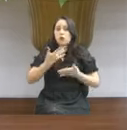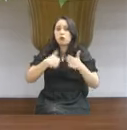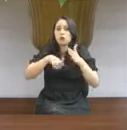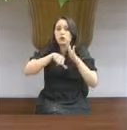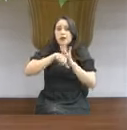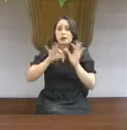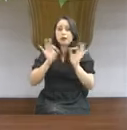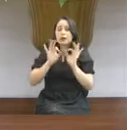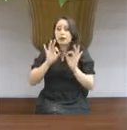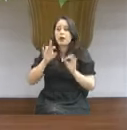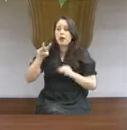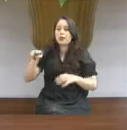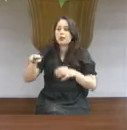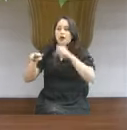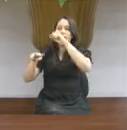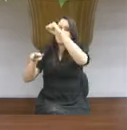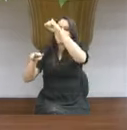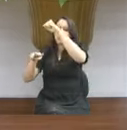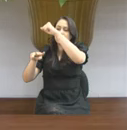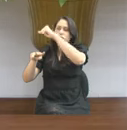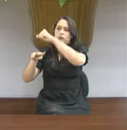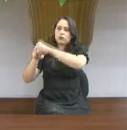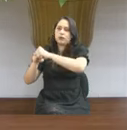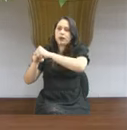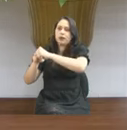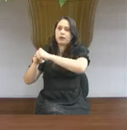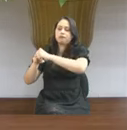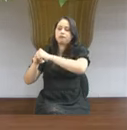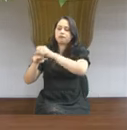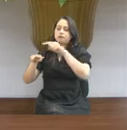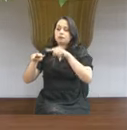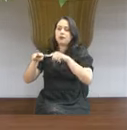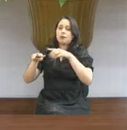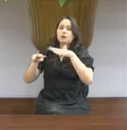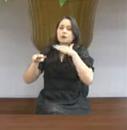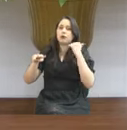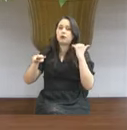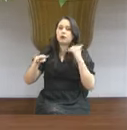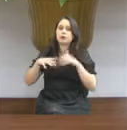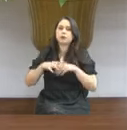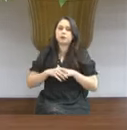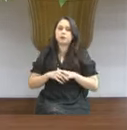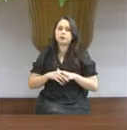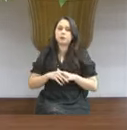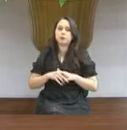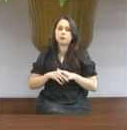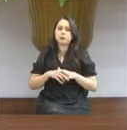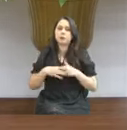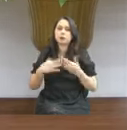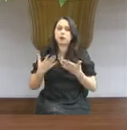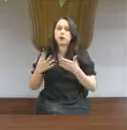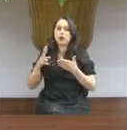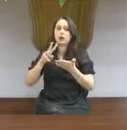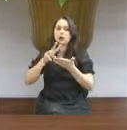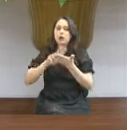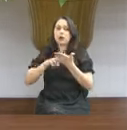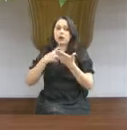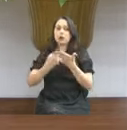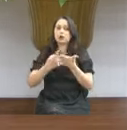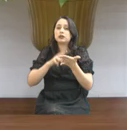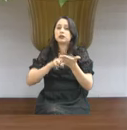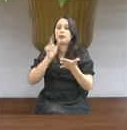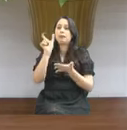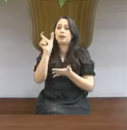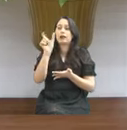pedra vinha e sufocava a pessoa. Daí vem a tradução da palavra